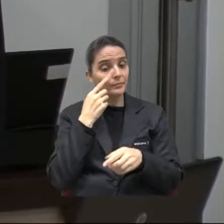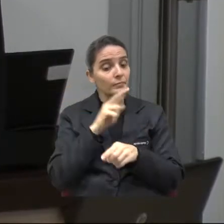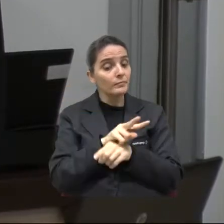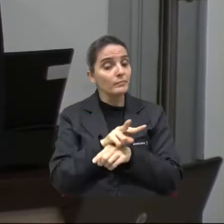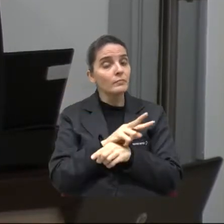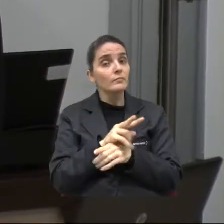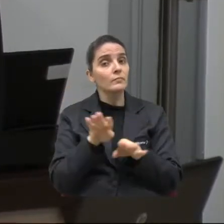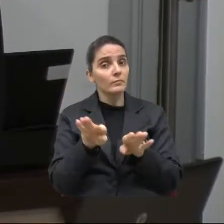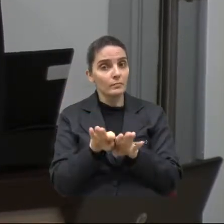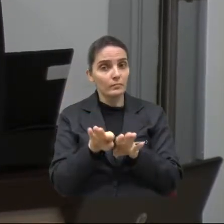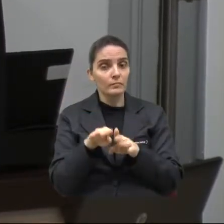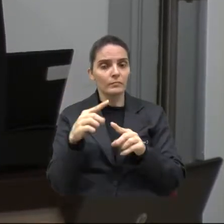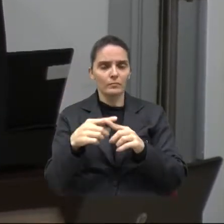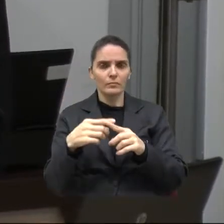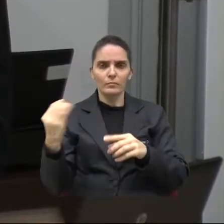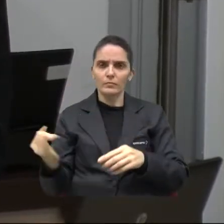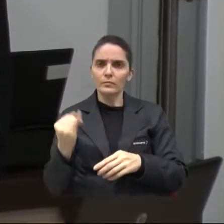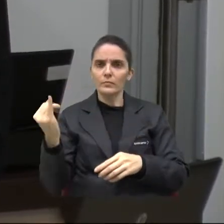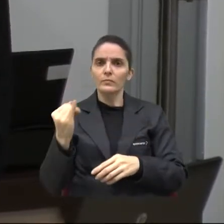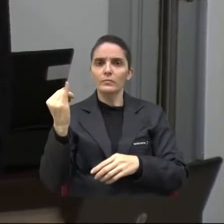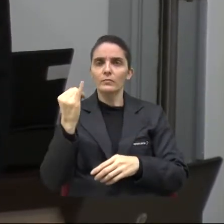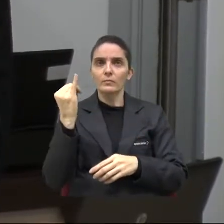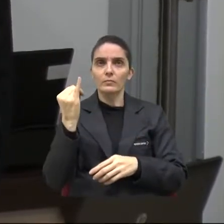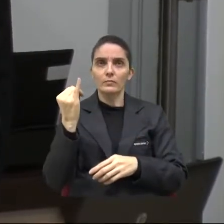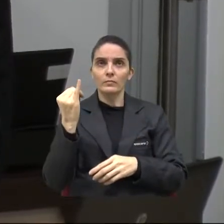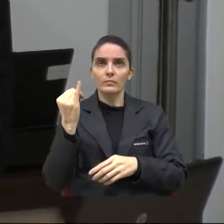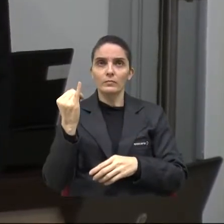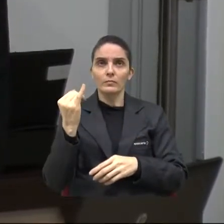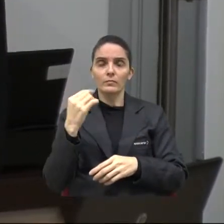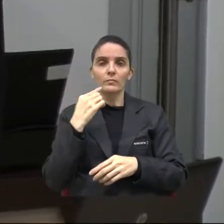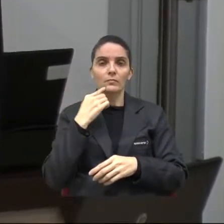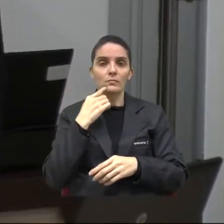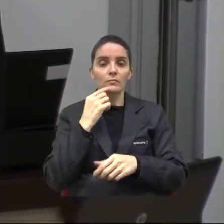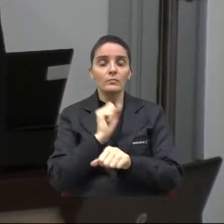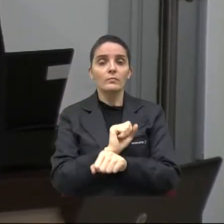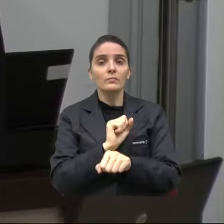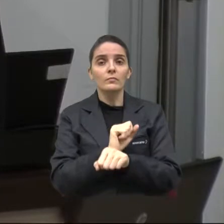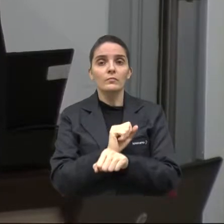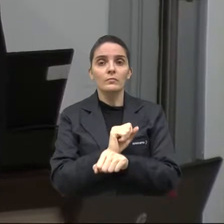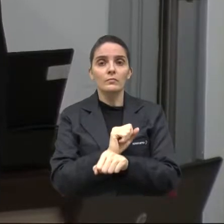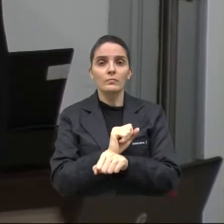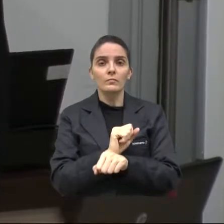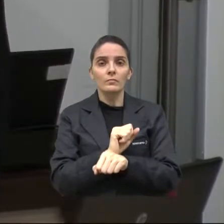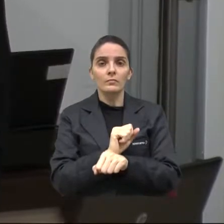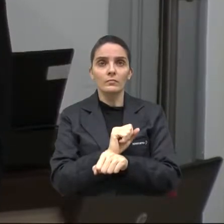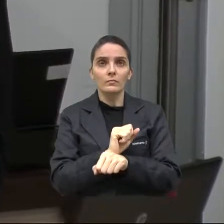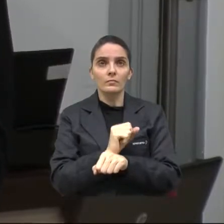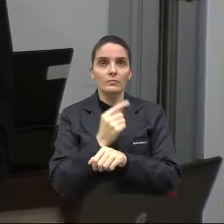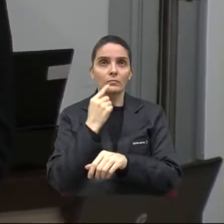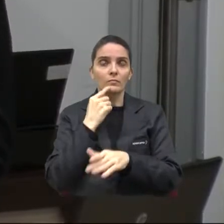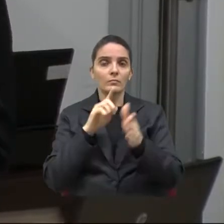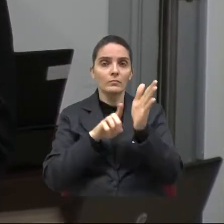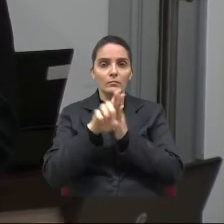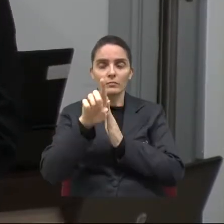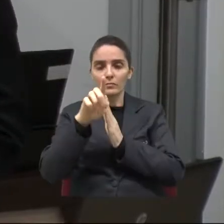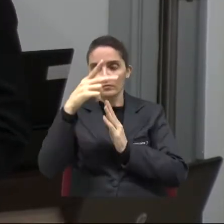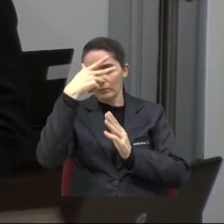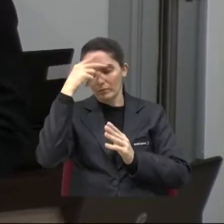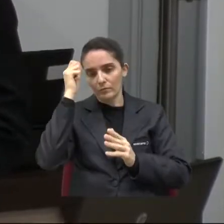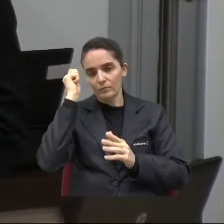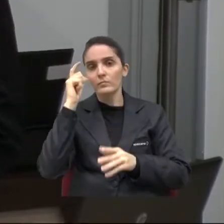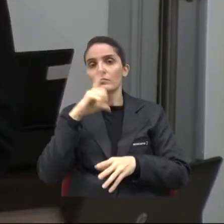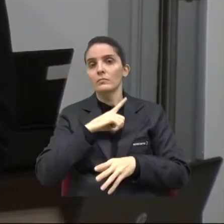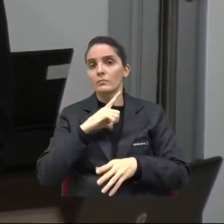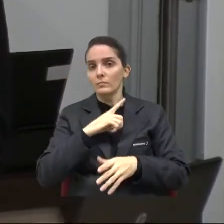também, porque é de suma importância. Eu estou aguardando, vereador, a resposta do meu requerimento, de que houve um erro